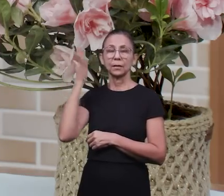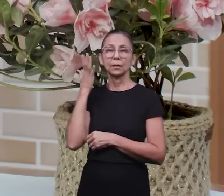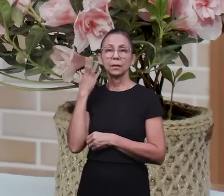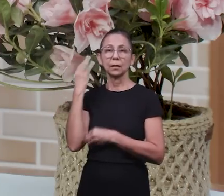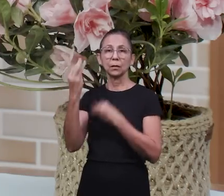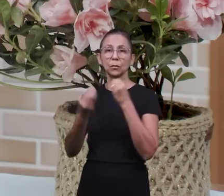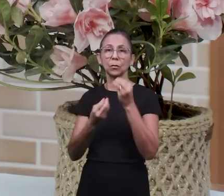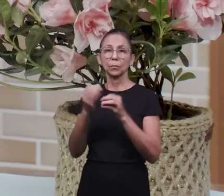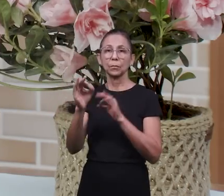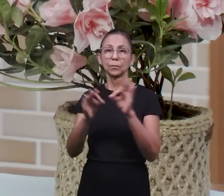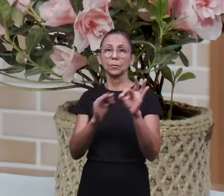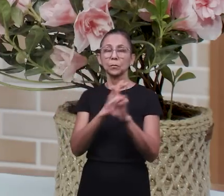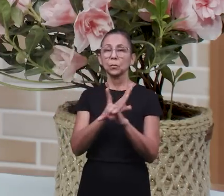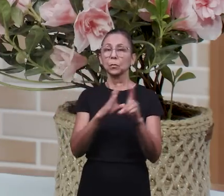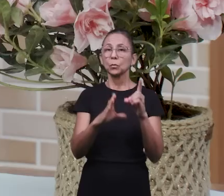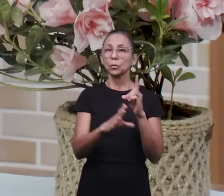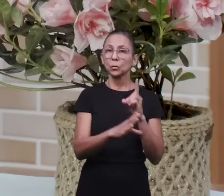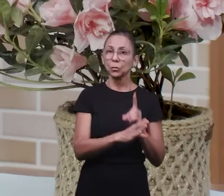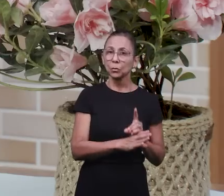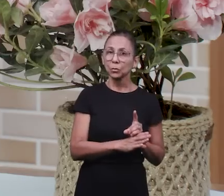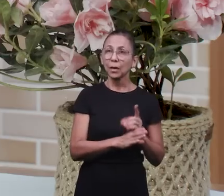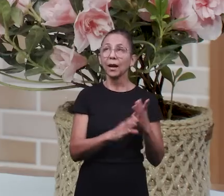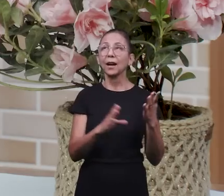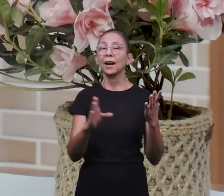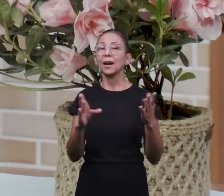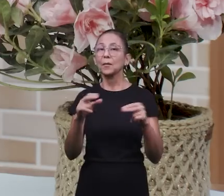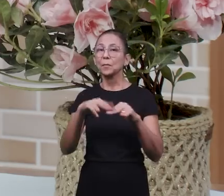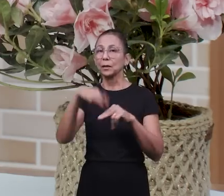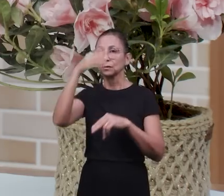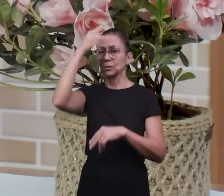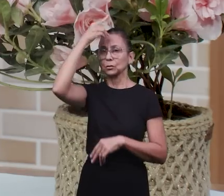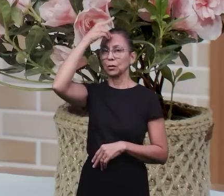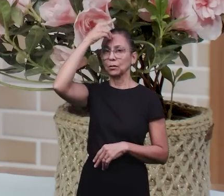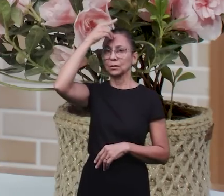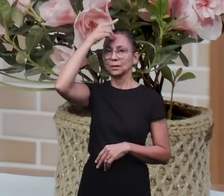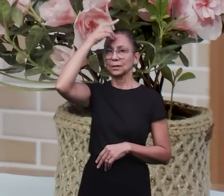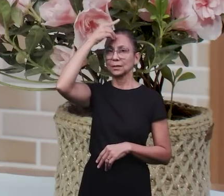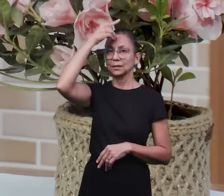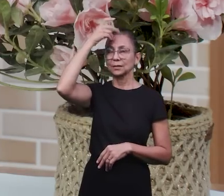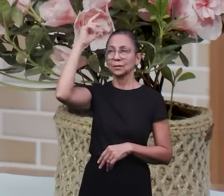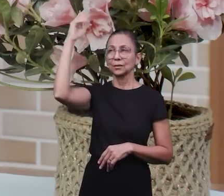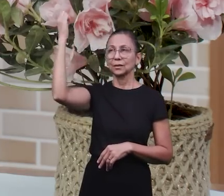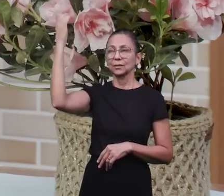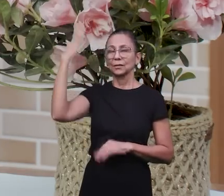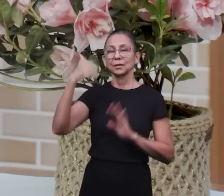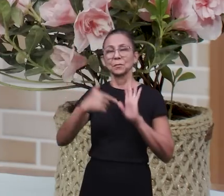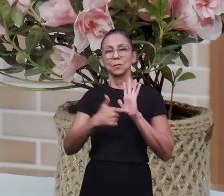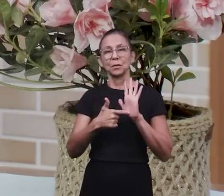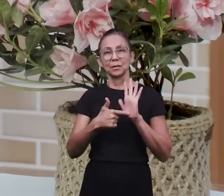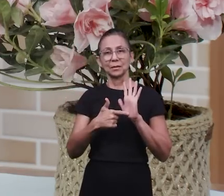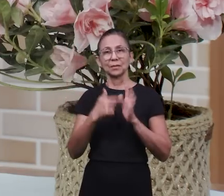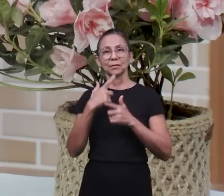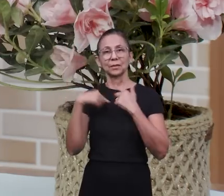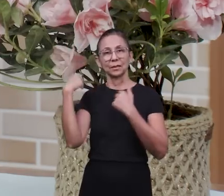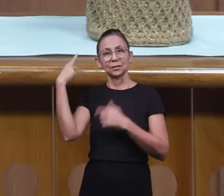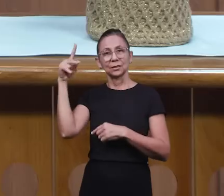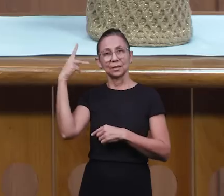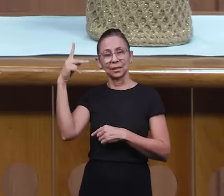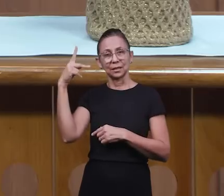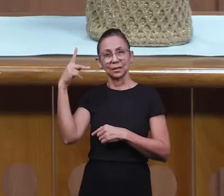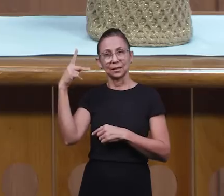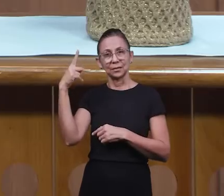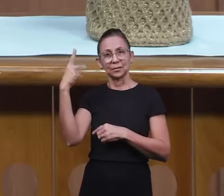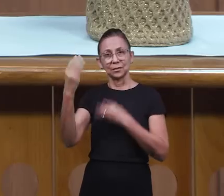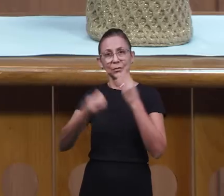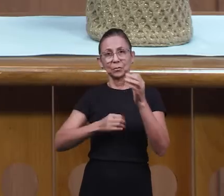Senhor, através dos dons espirituais, então o Senhor declara toda a vontade dele para o culto.